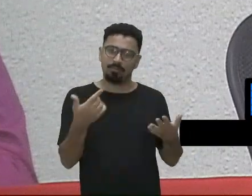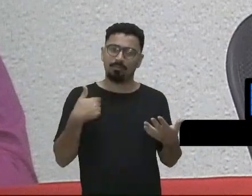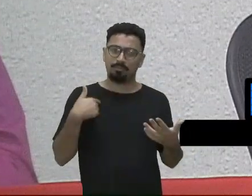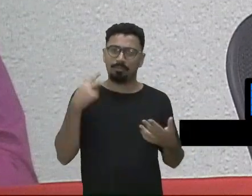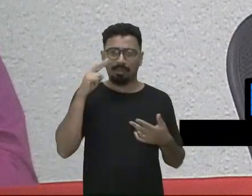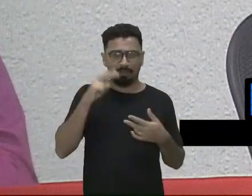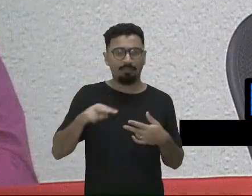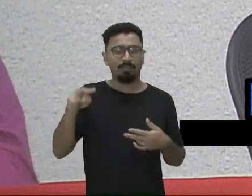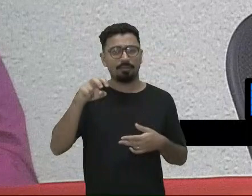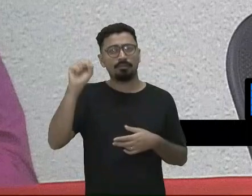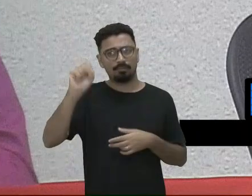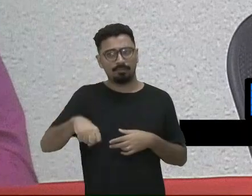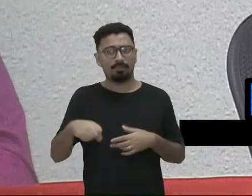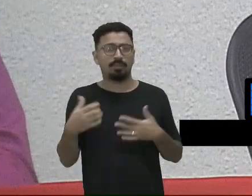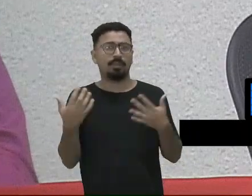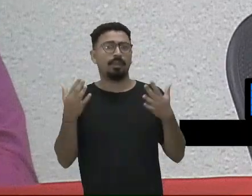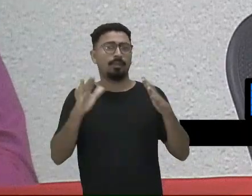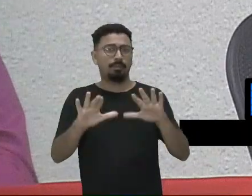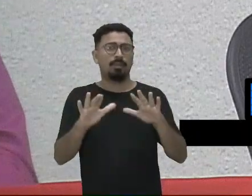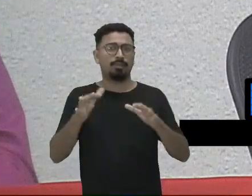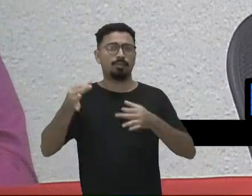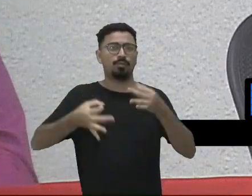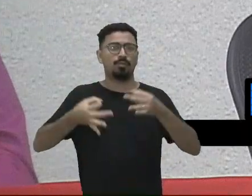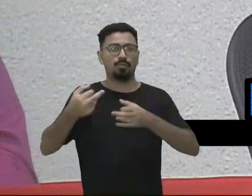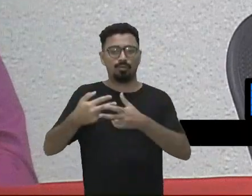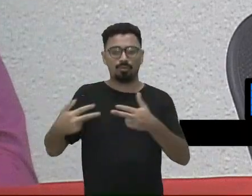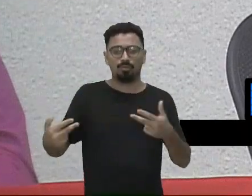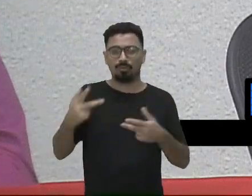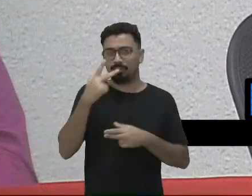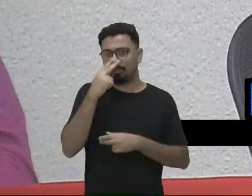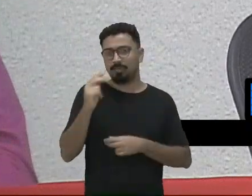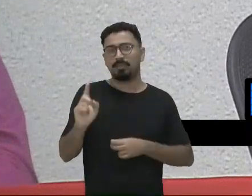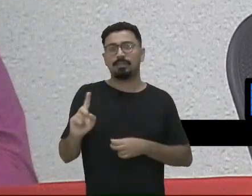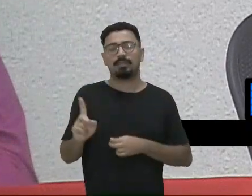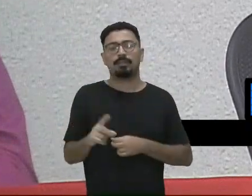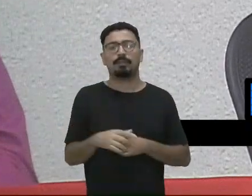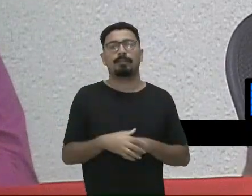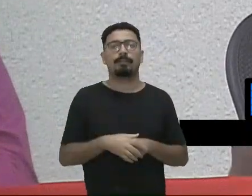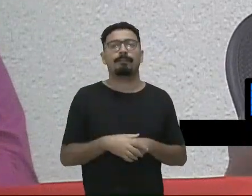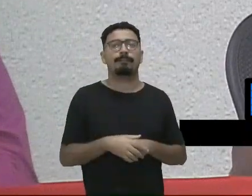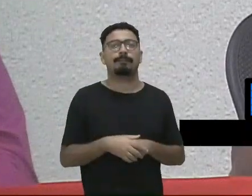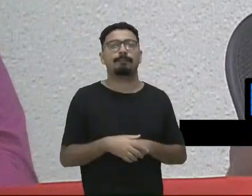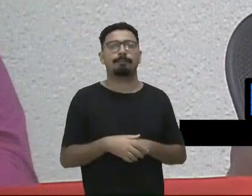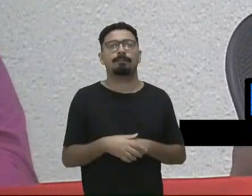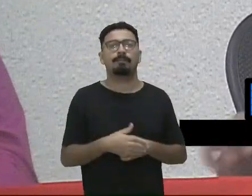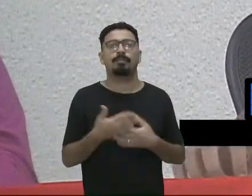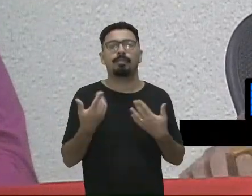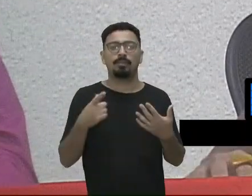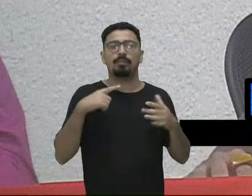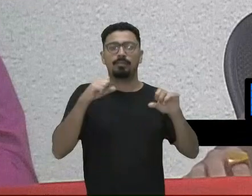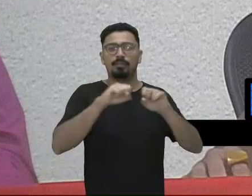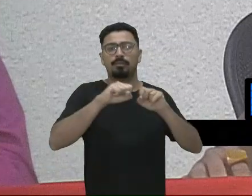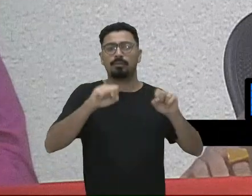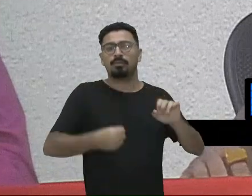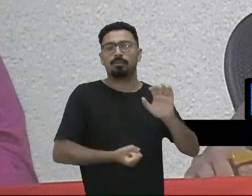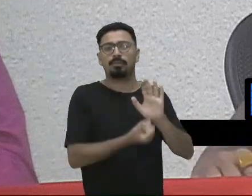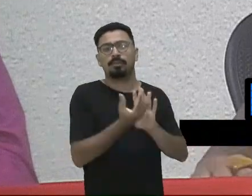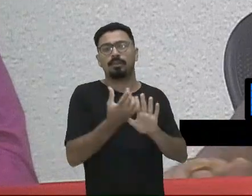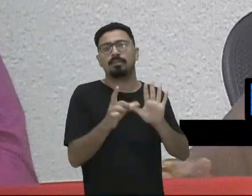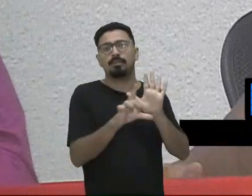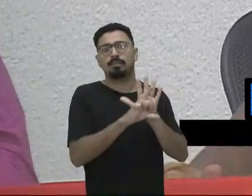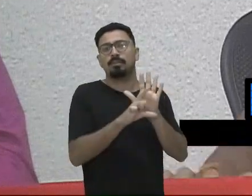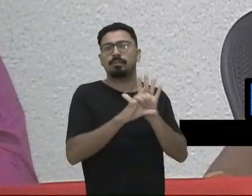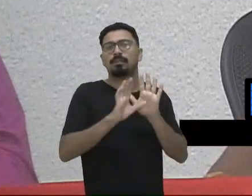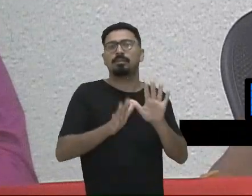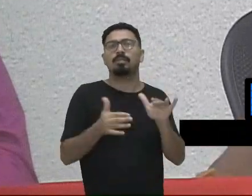claro. Mas, para alguns juízes, parece que não. Então, é toda uma sistêmica, desde a criação da lei, quais